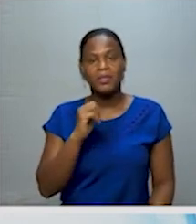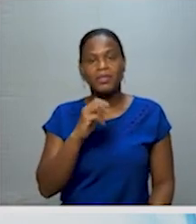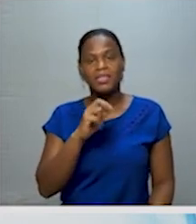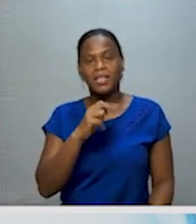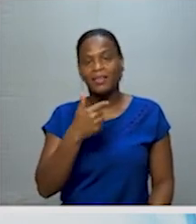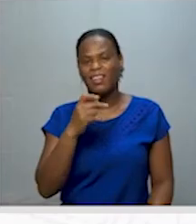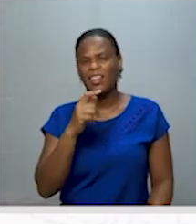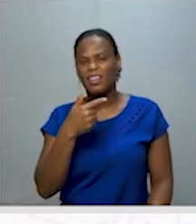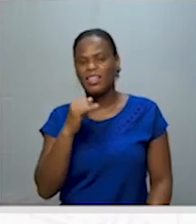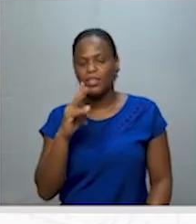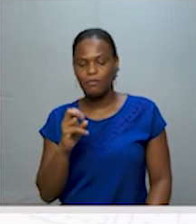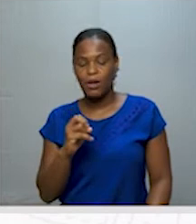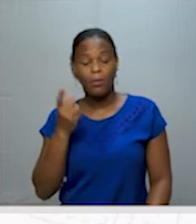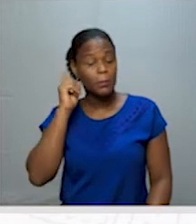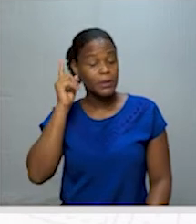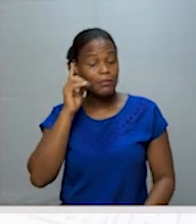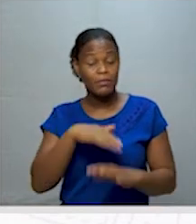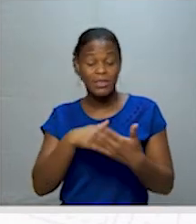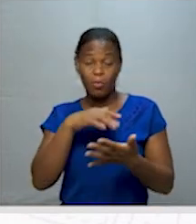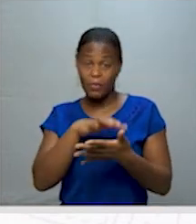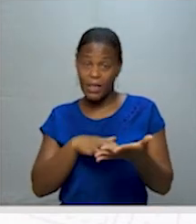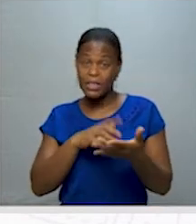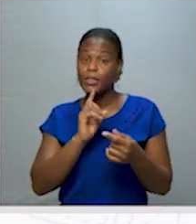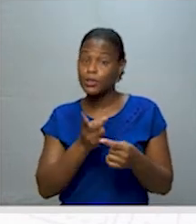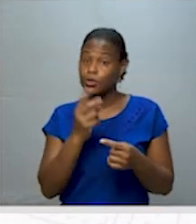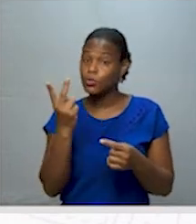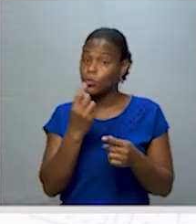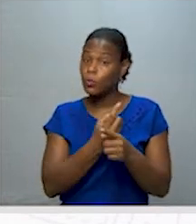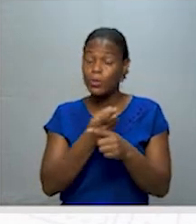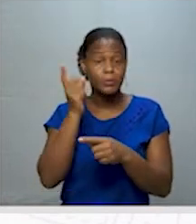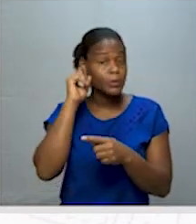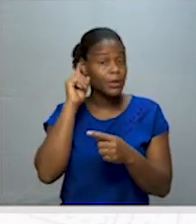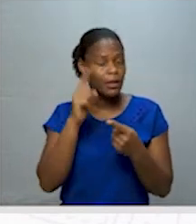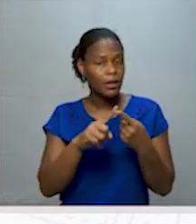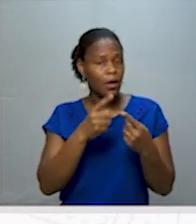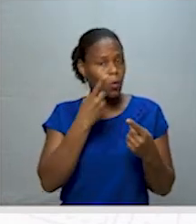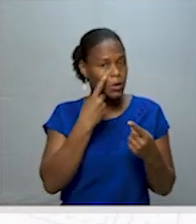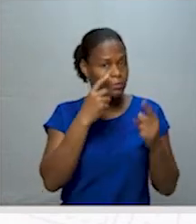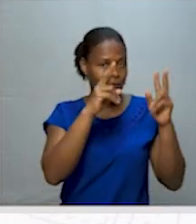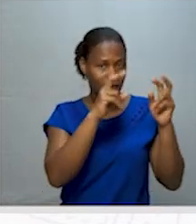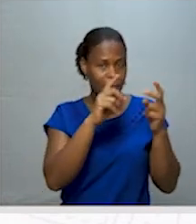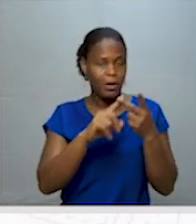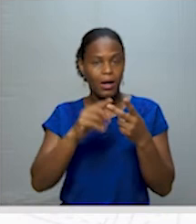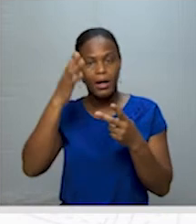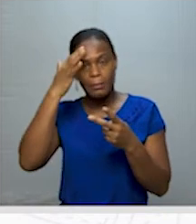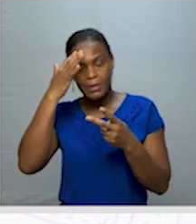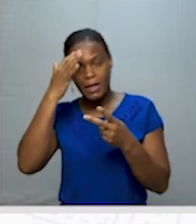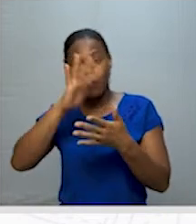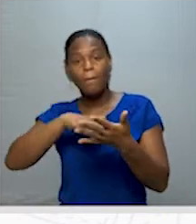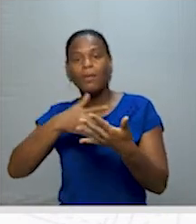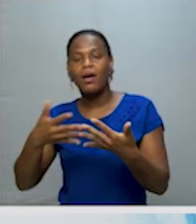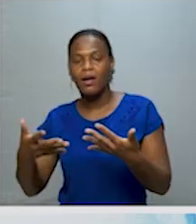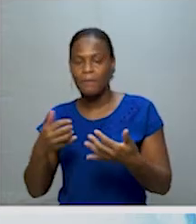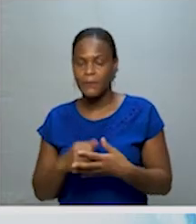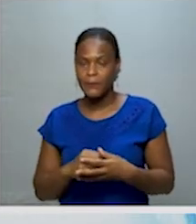Nota importante: fazer um texto dissertativo exige 2 ingredientes fundamentais: conhecimento sobre o tema, capacidade de